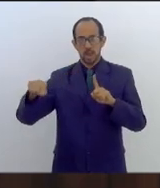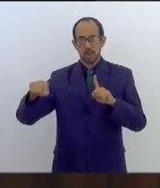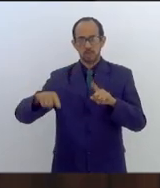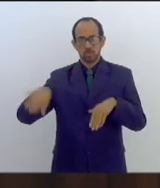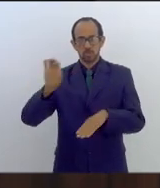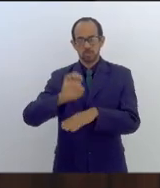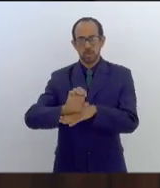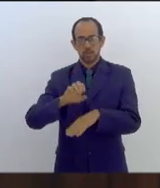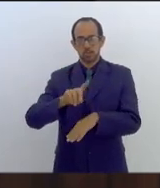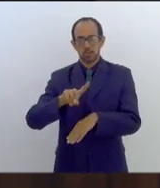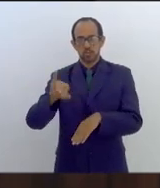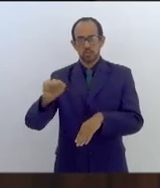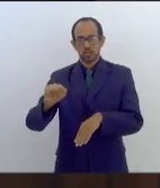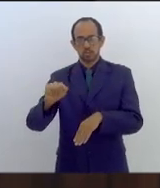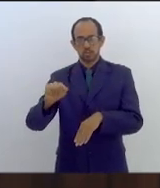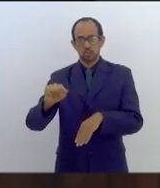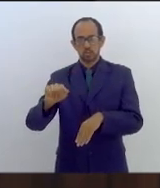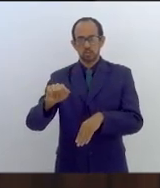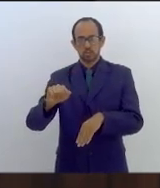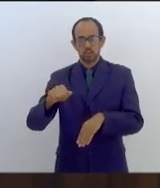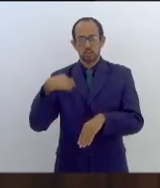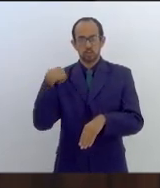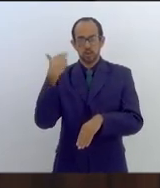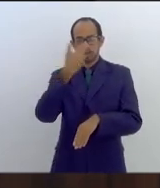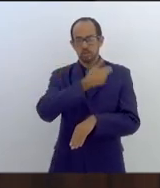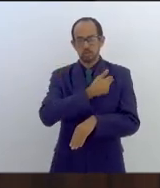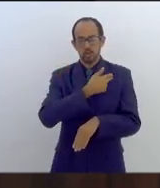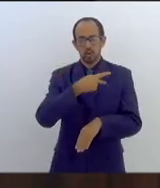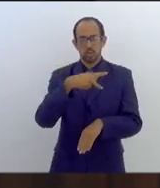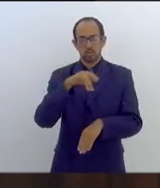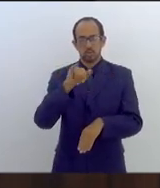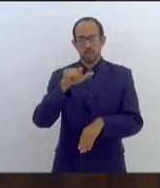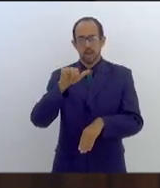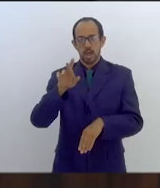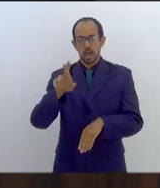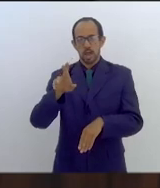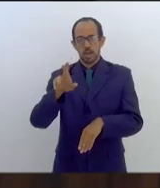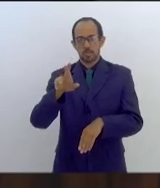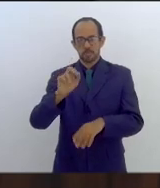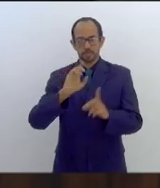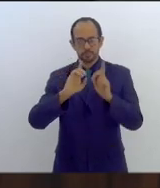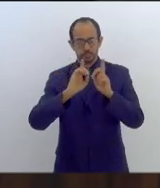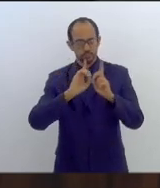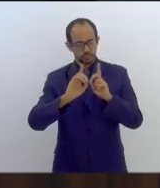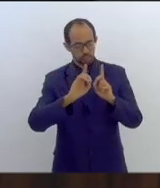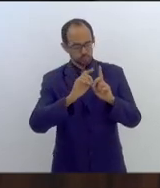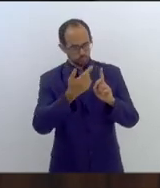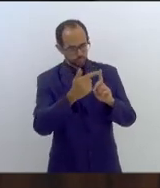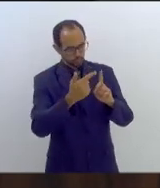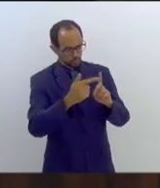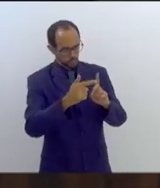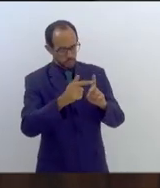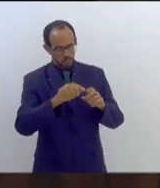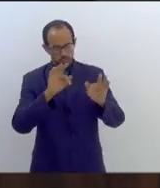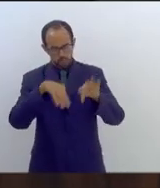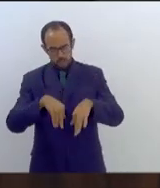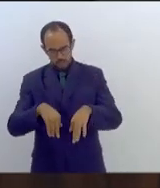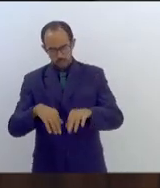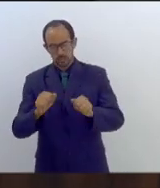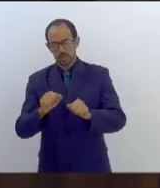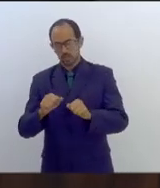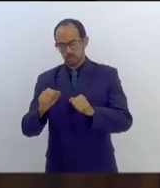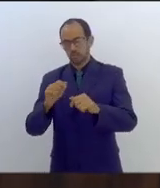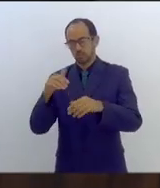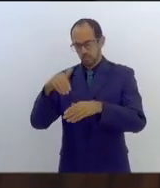Estado, o dia de Nossa Senhora do Pilar. Em discussão, havendo quem queira discutir, encerrada a discussão,